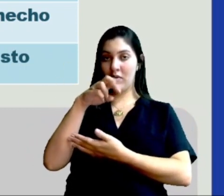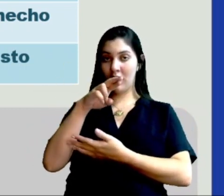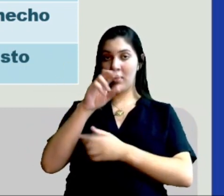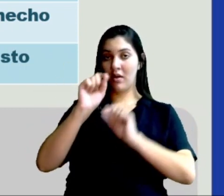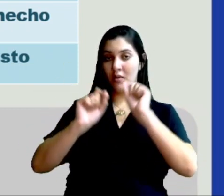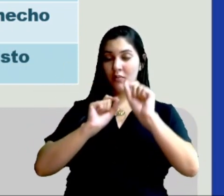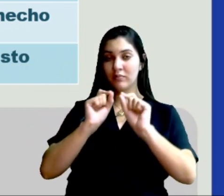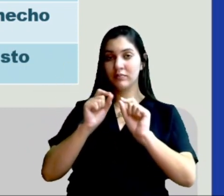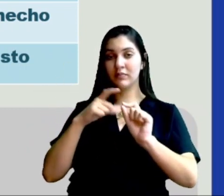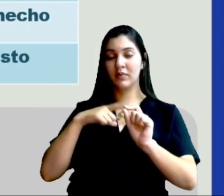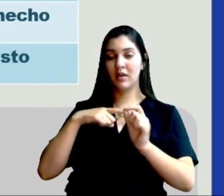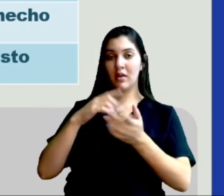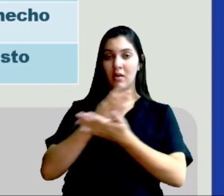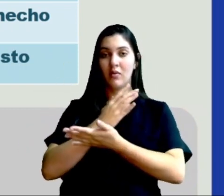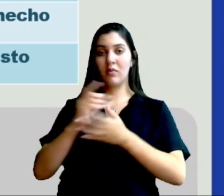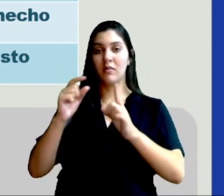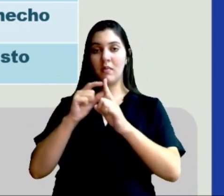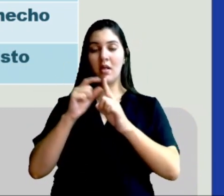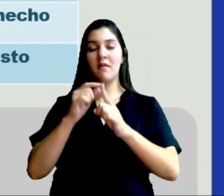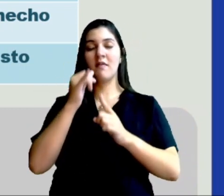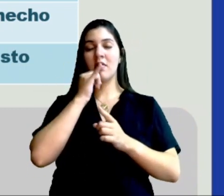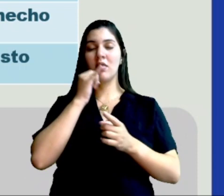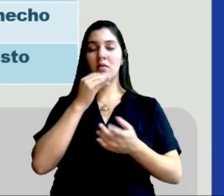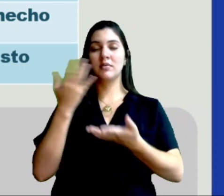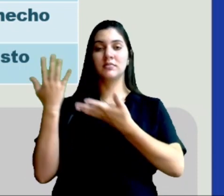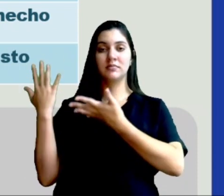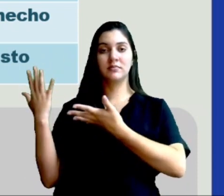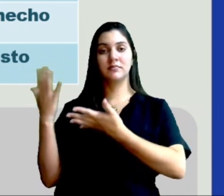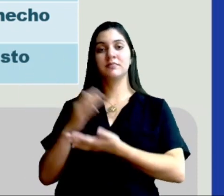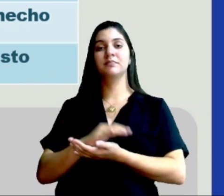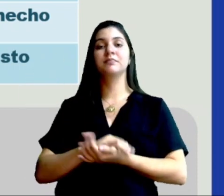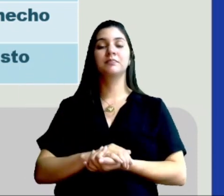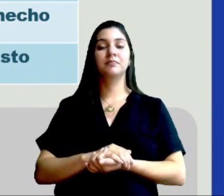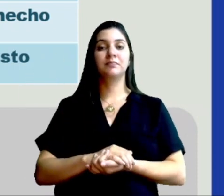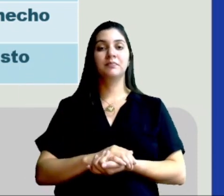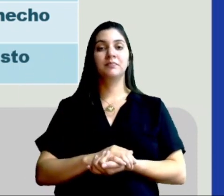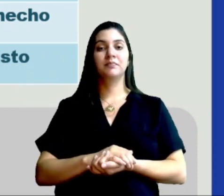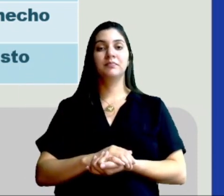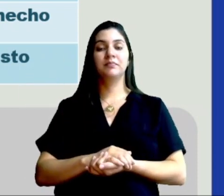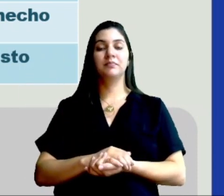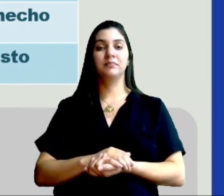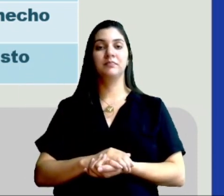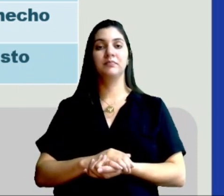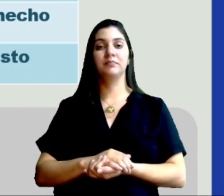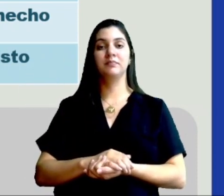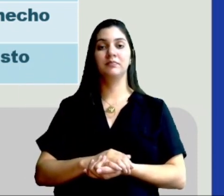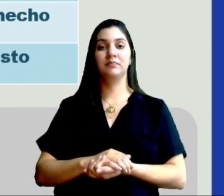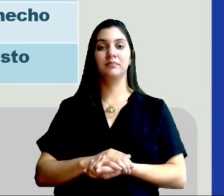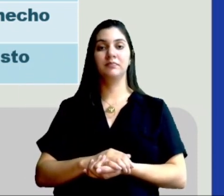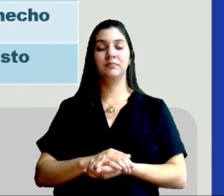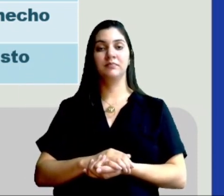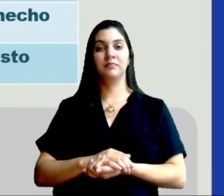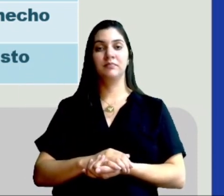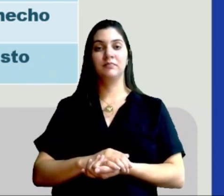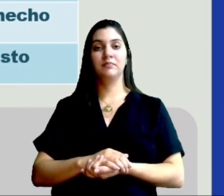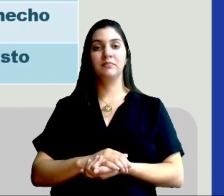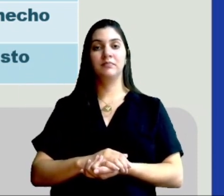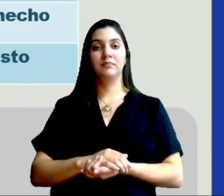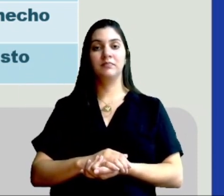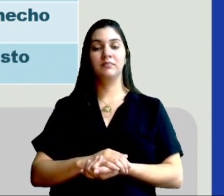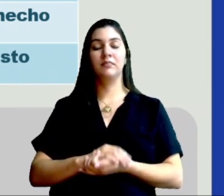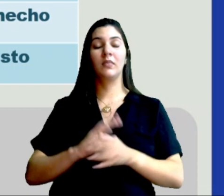puesto. Aí a gente tem aqui no exemplo, ó, componer, posponer e proponer,